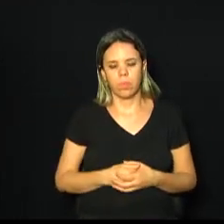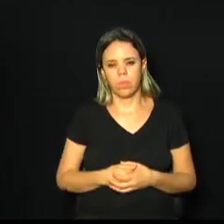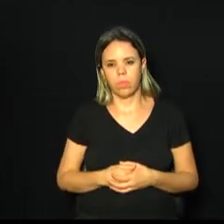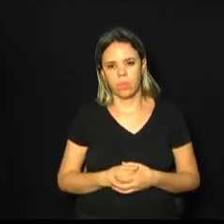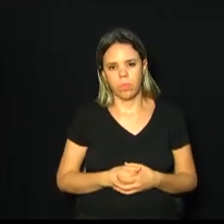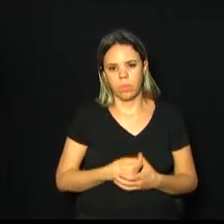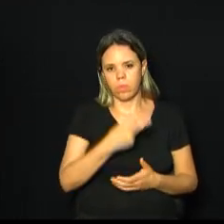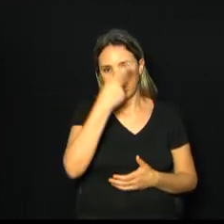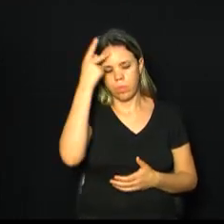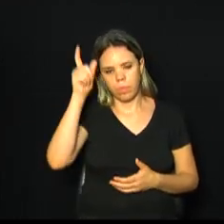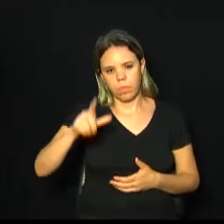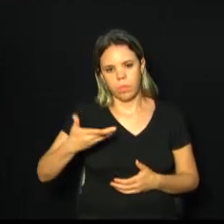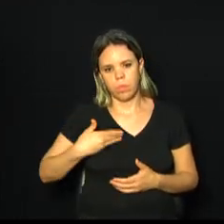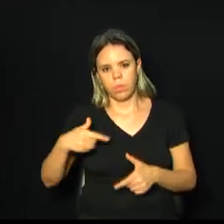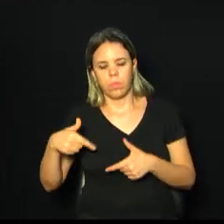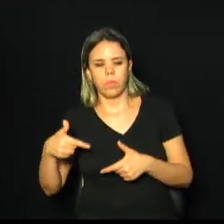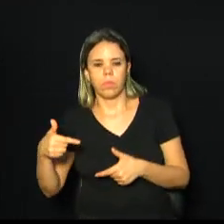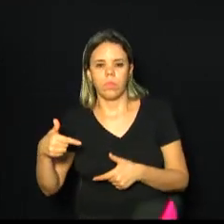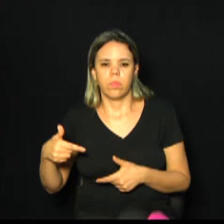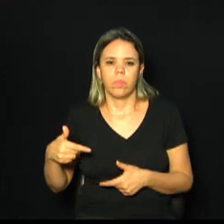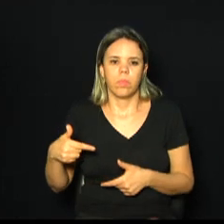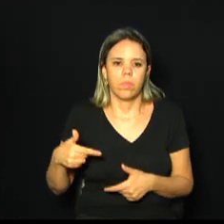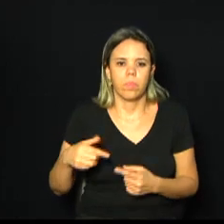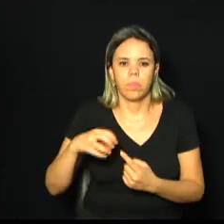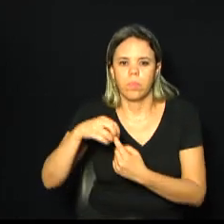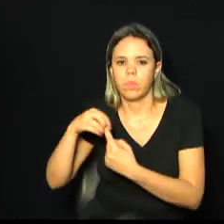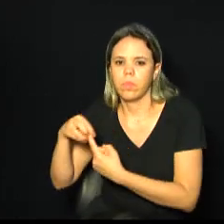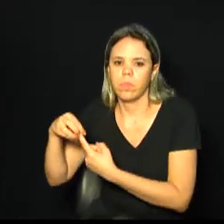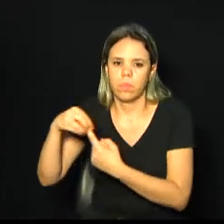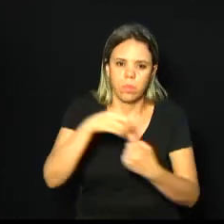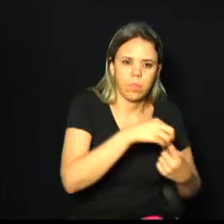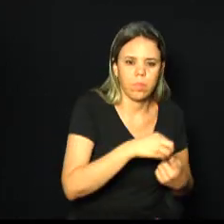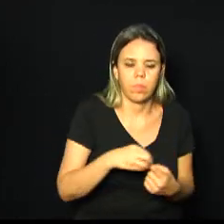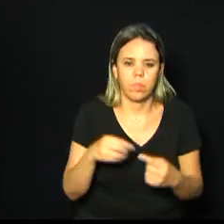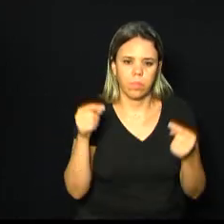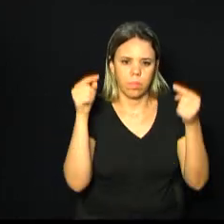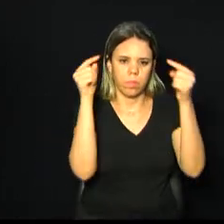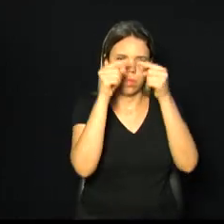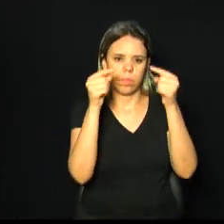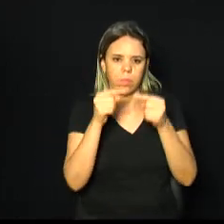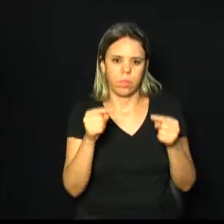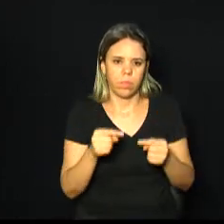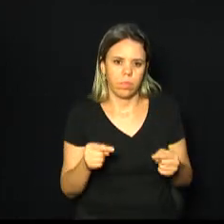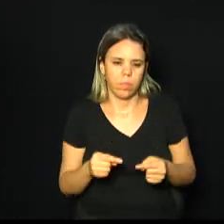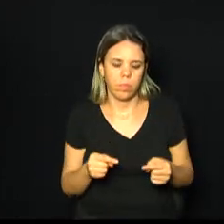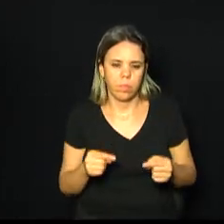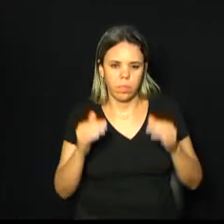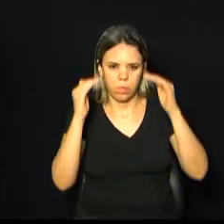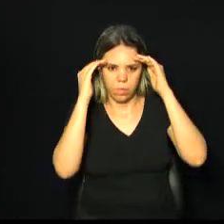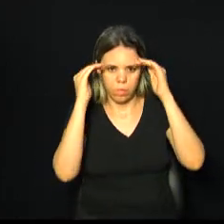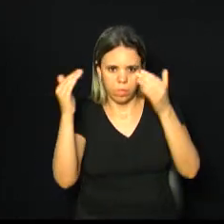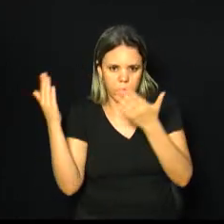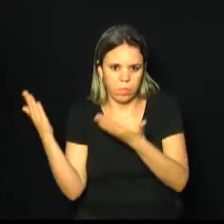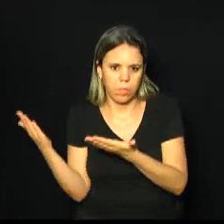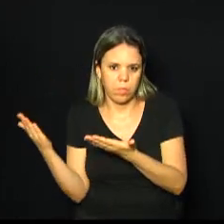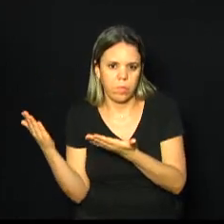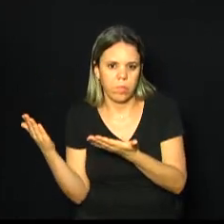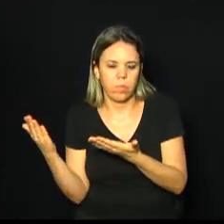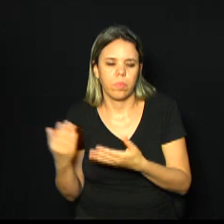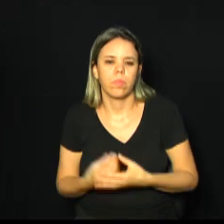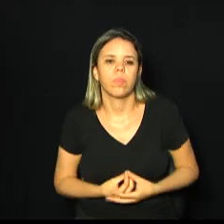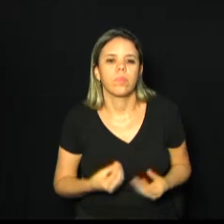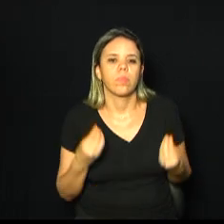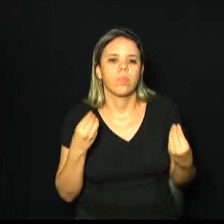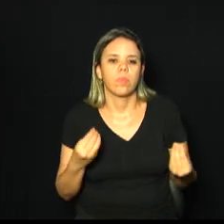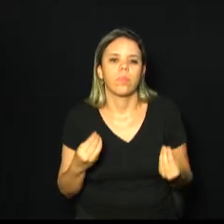rapaz, a colega de trabalho lá dos camelôs, vai se encaixar aí dentro e vai cumprir isso daí? Se